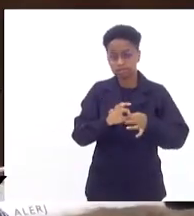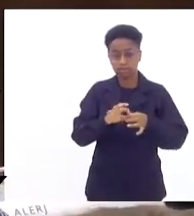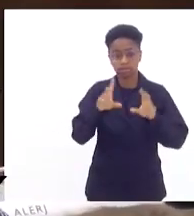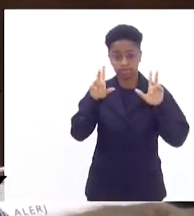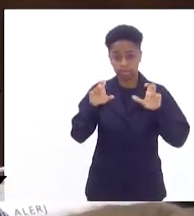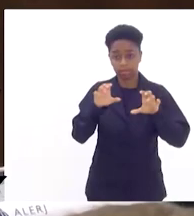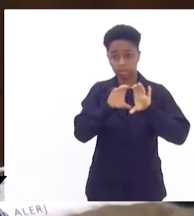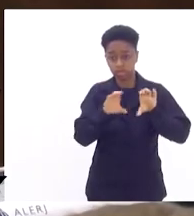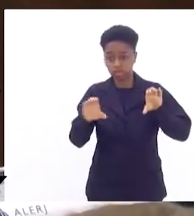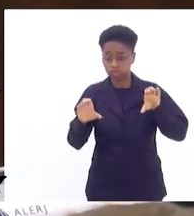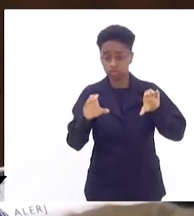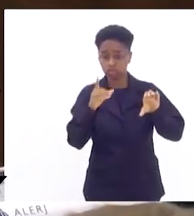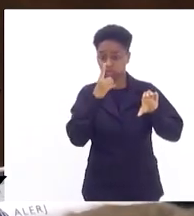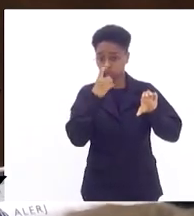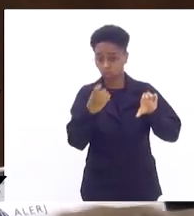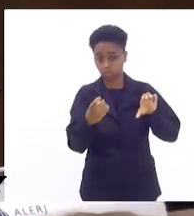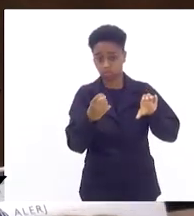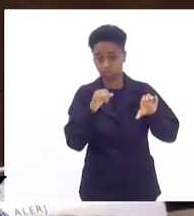São João de Meriti.